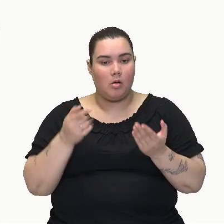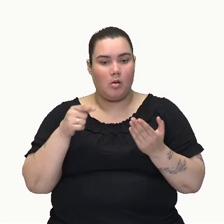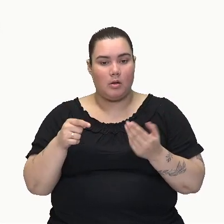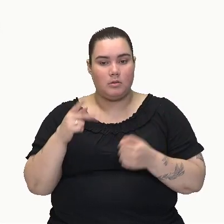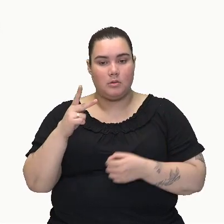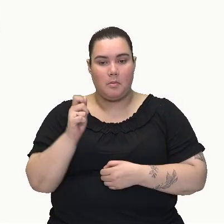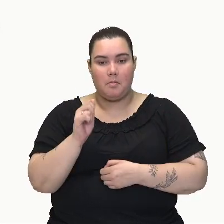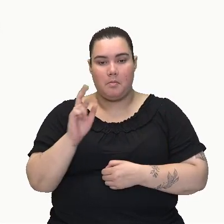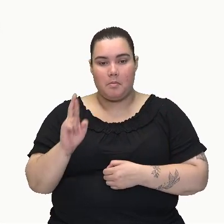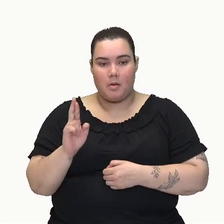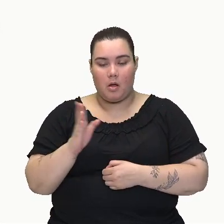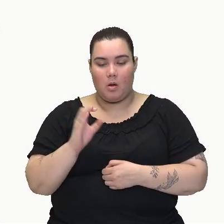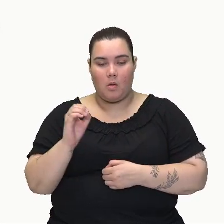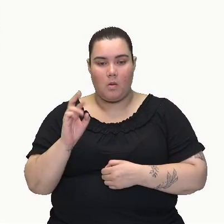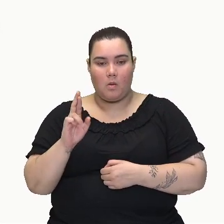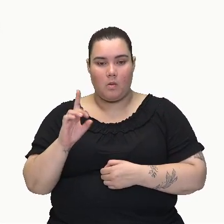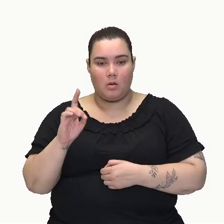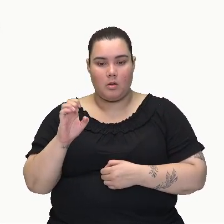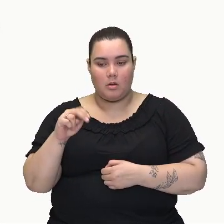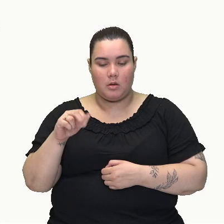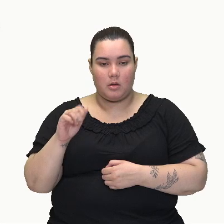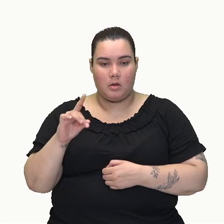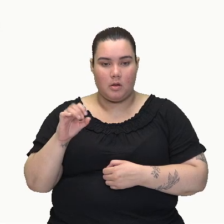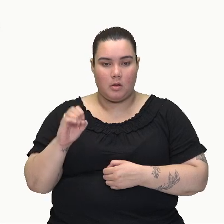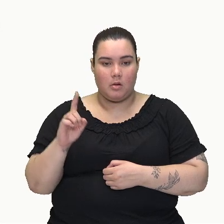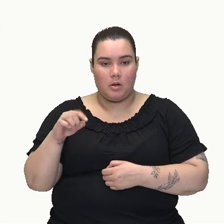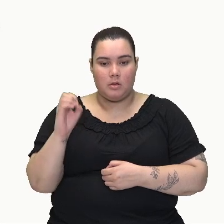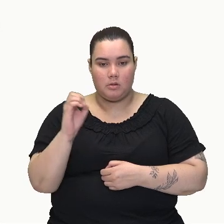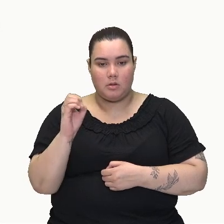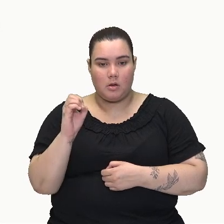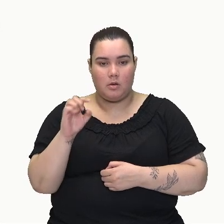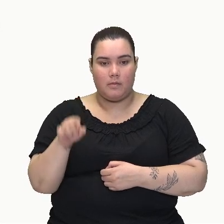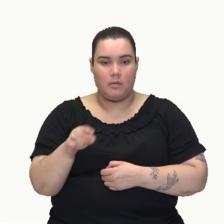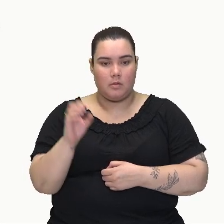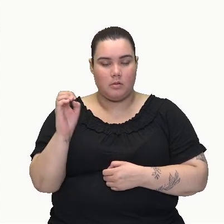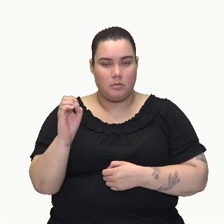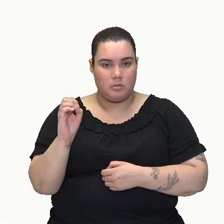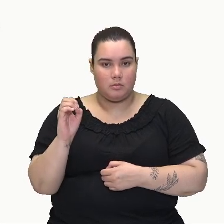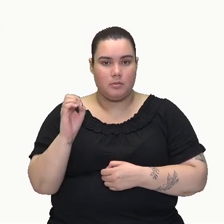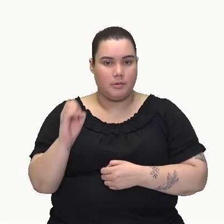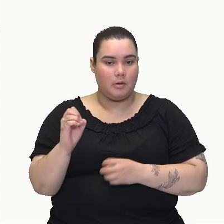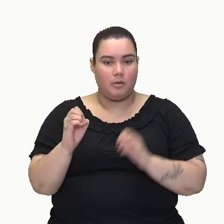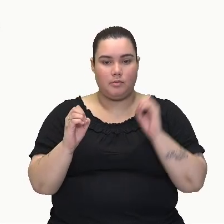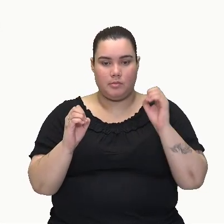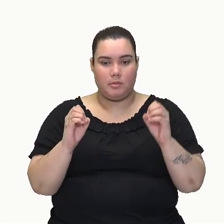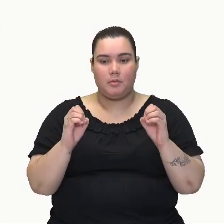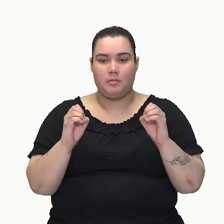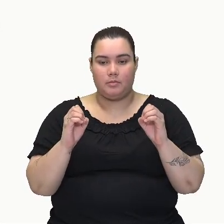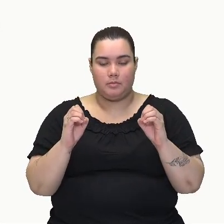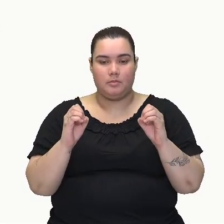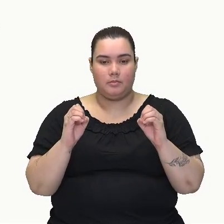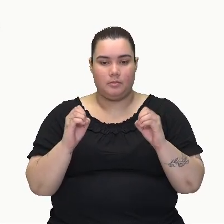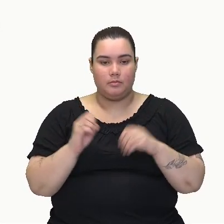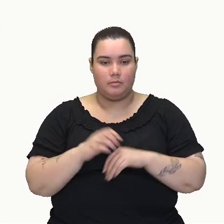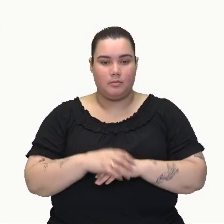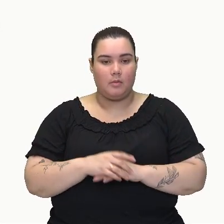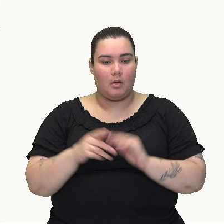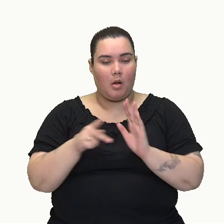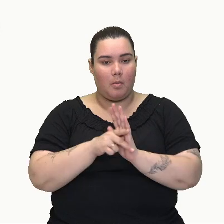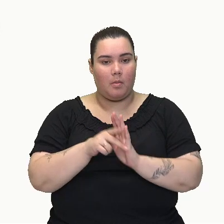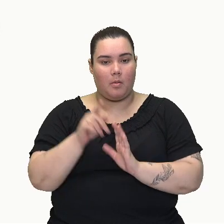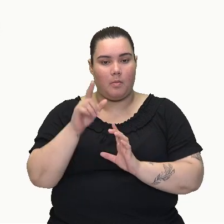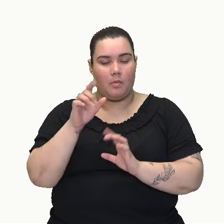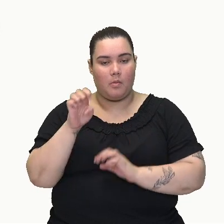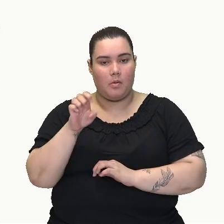ordenado será 0, 0. Esse par ordenado fornece a interseção com